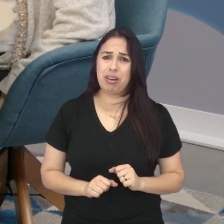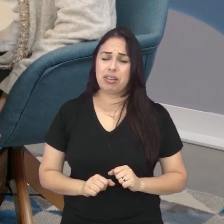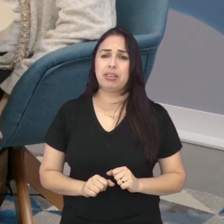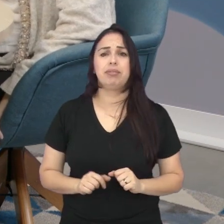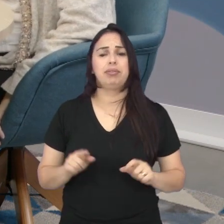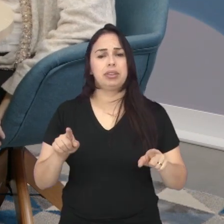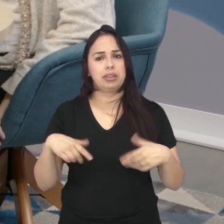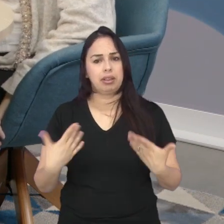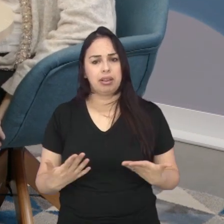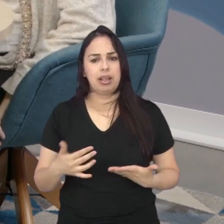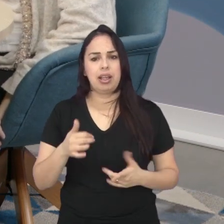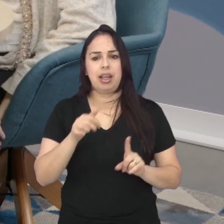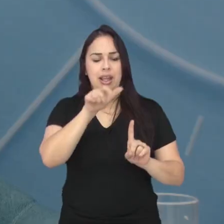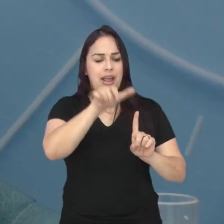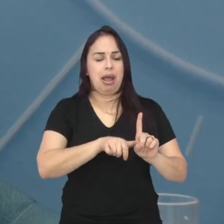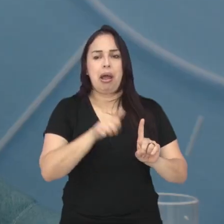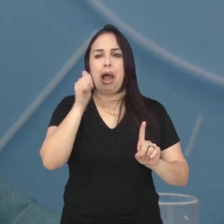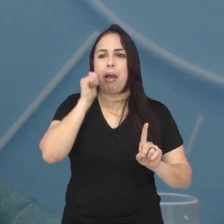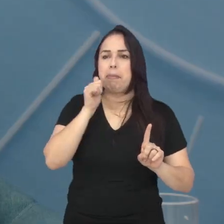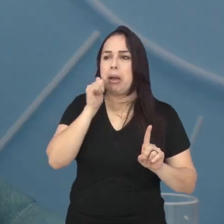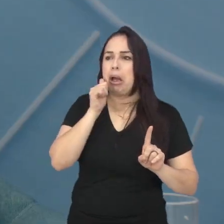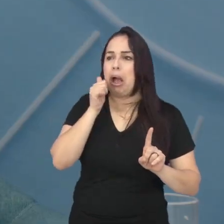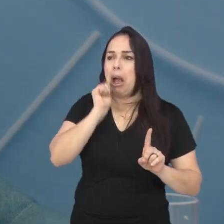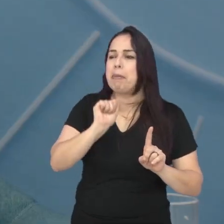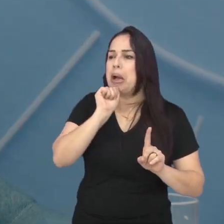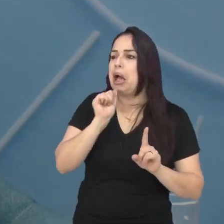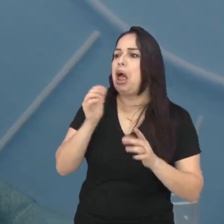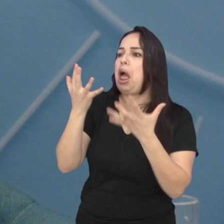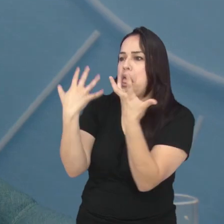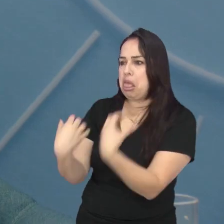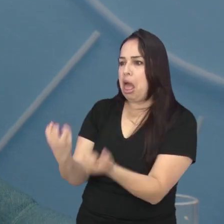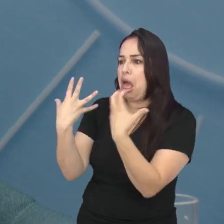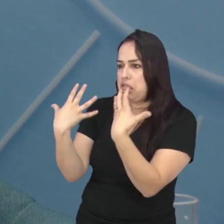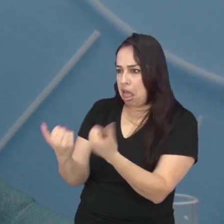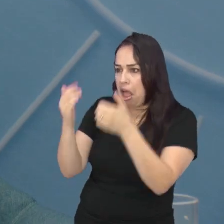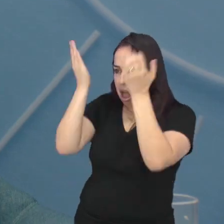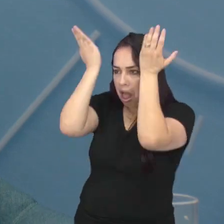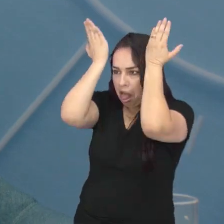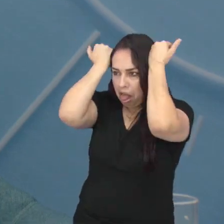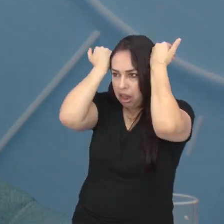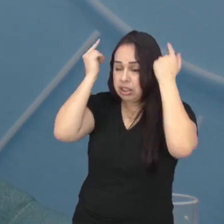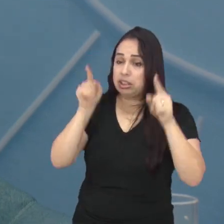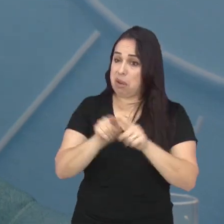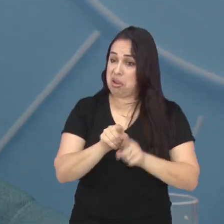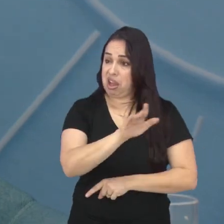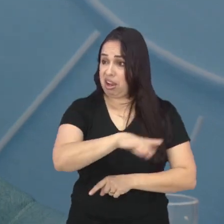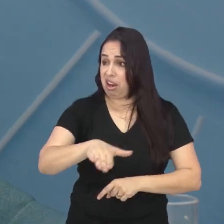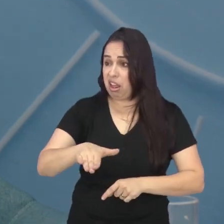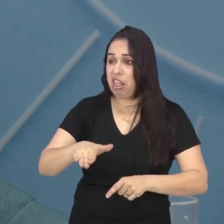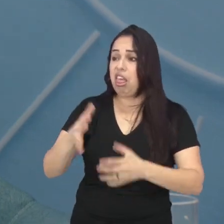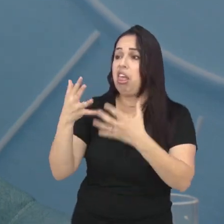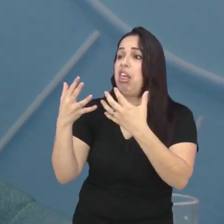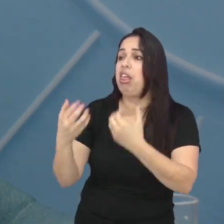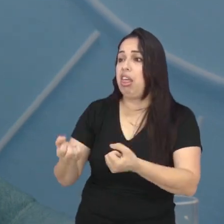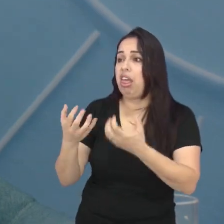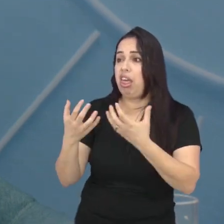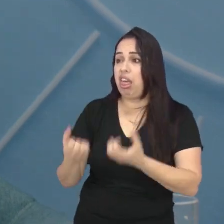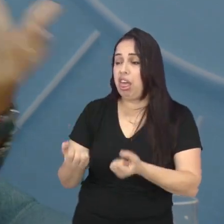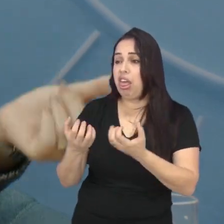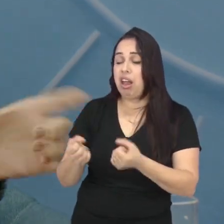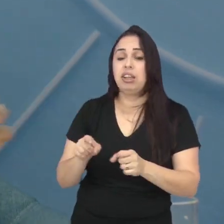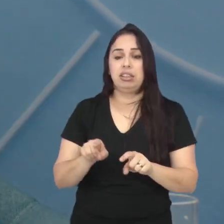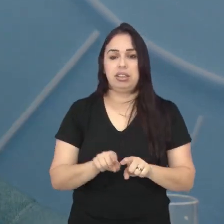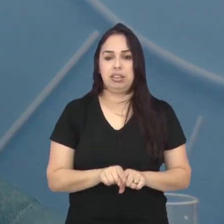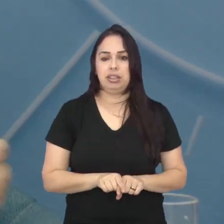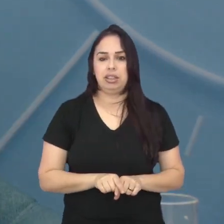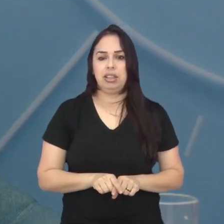Então, assim, a mãe fica lá se submetendo a tudo, a criança tendo que se submeter a tudo,